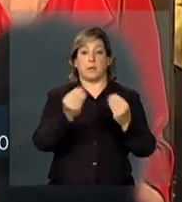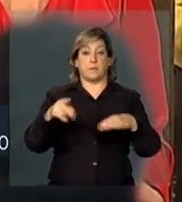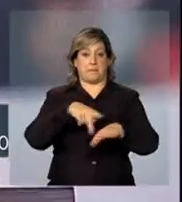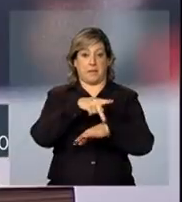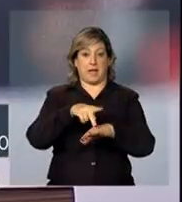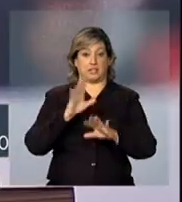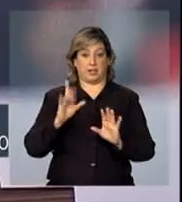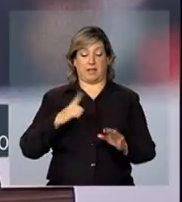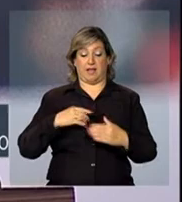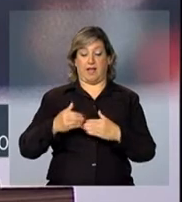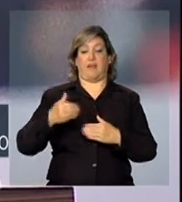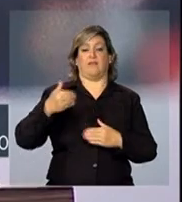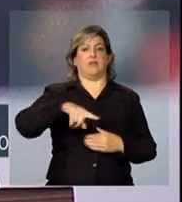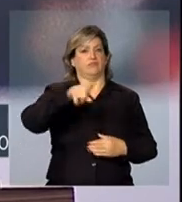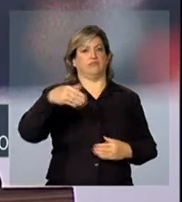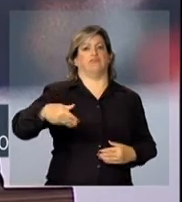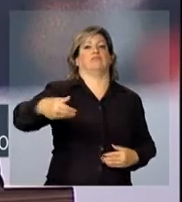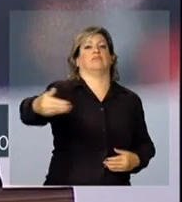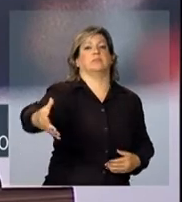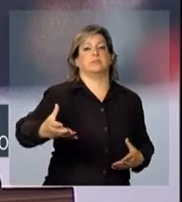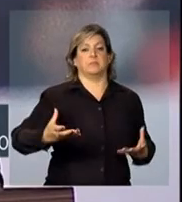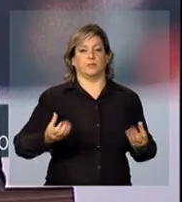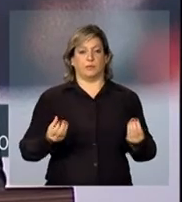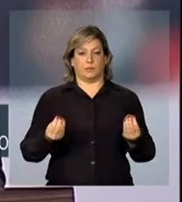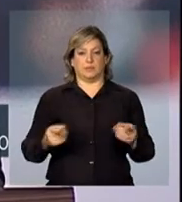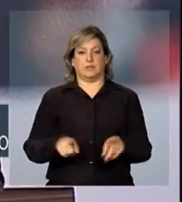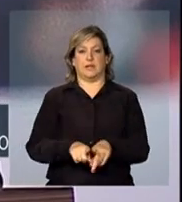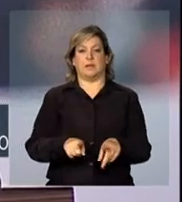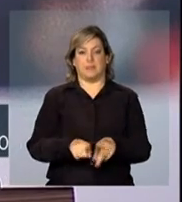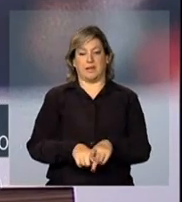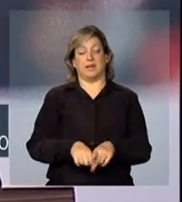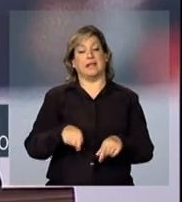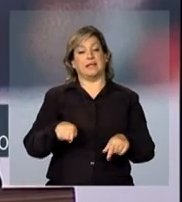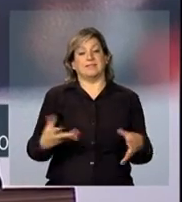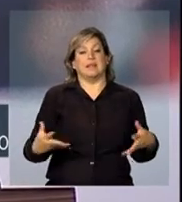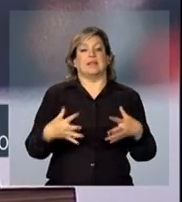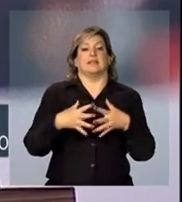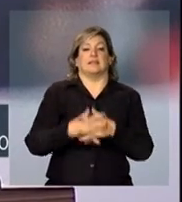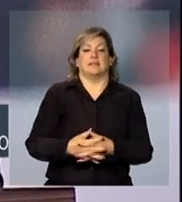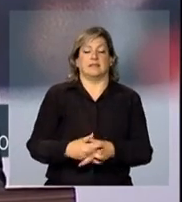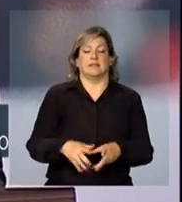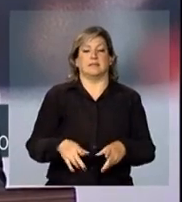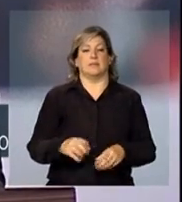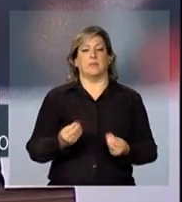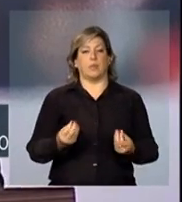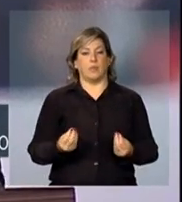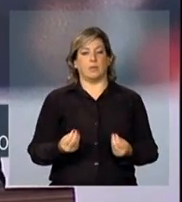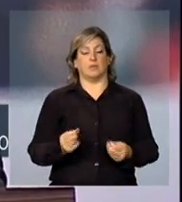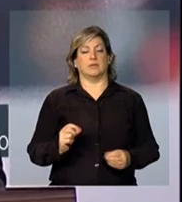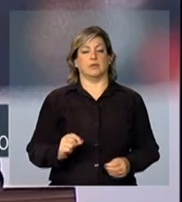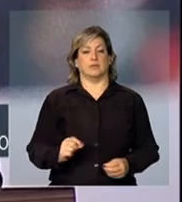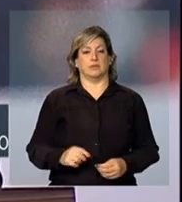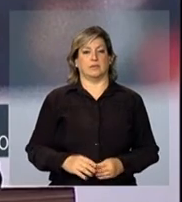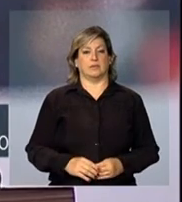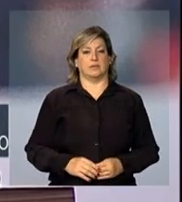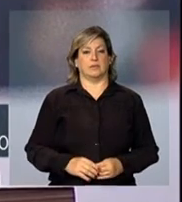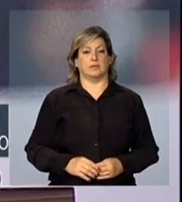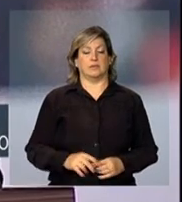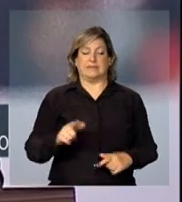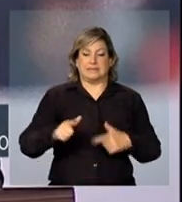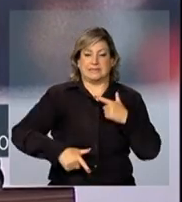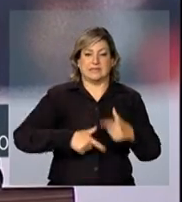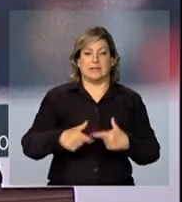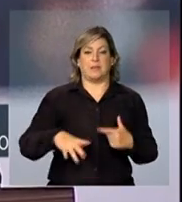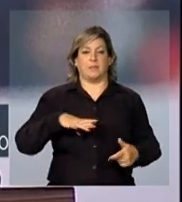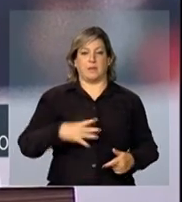do Brasil também avançaram muito o que dificulta sobremaneira a o